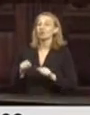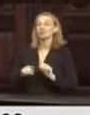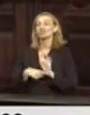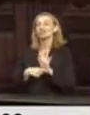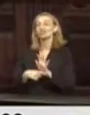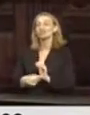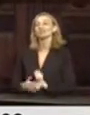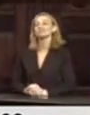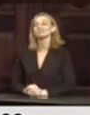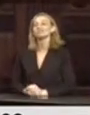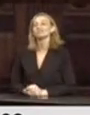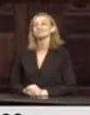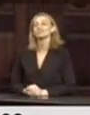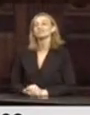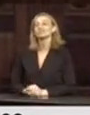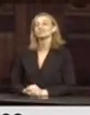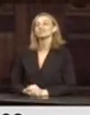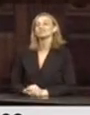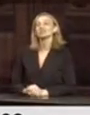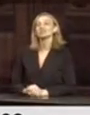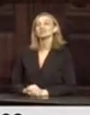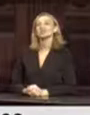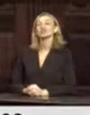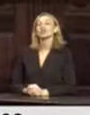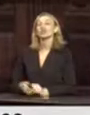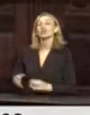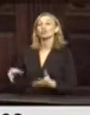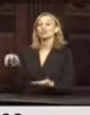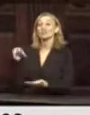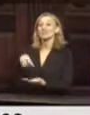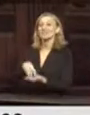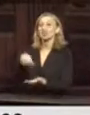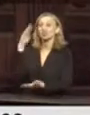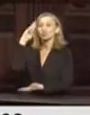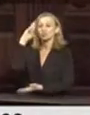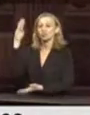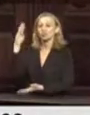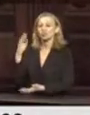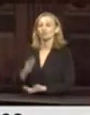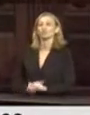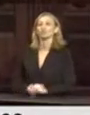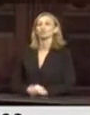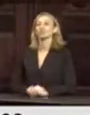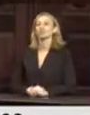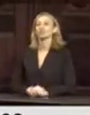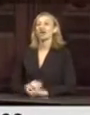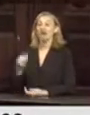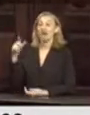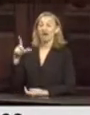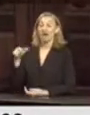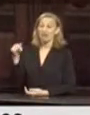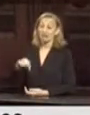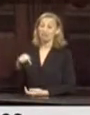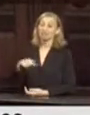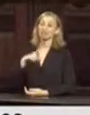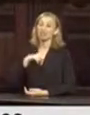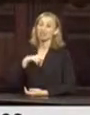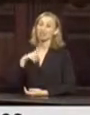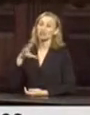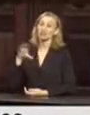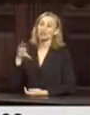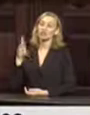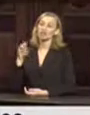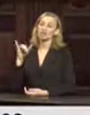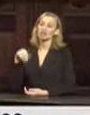central. É essa que é a questão central. Porque quando você diz assim, aqui tem o crime organizado,